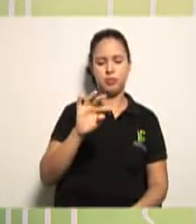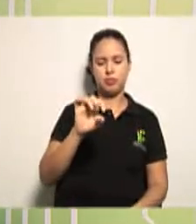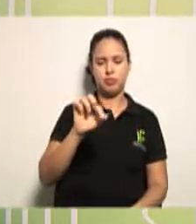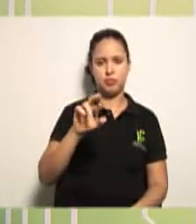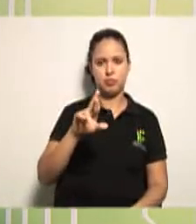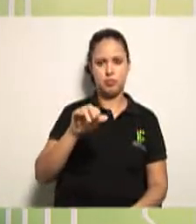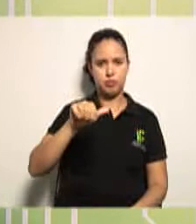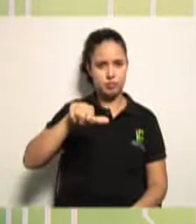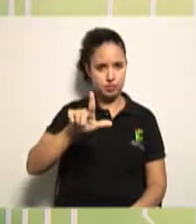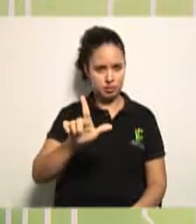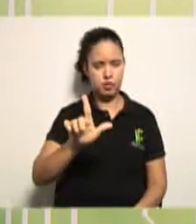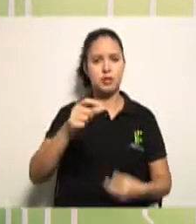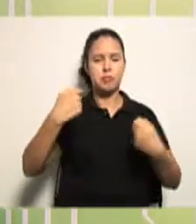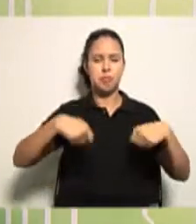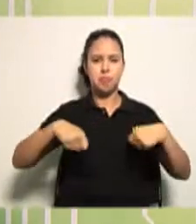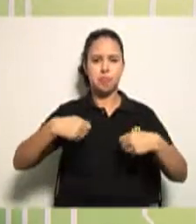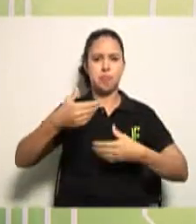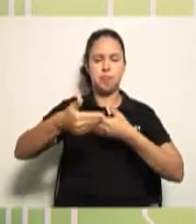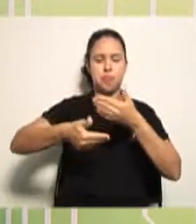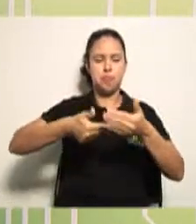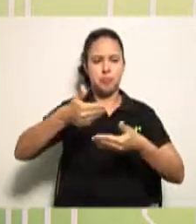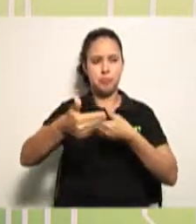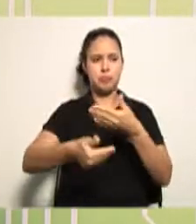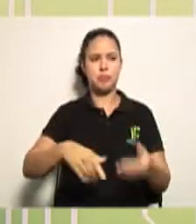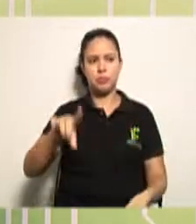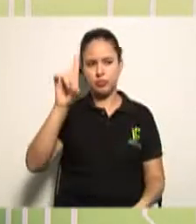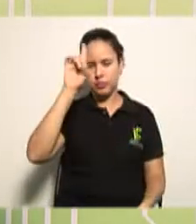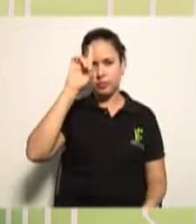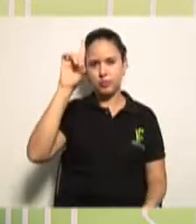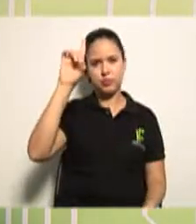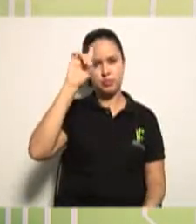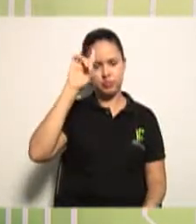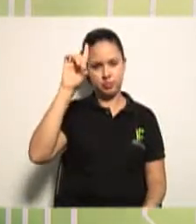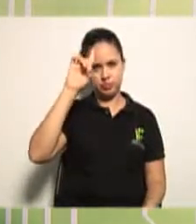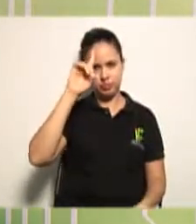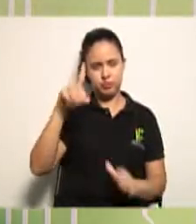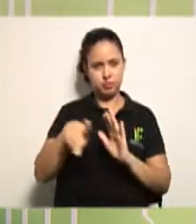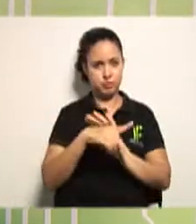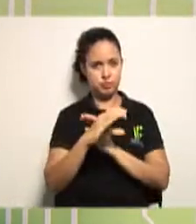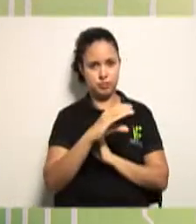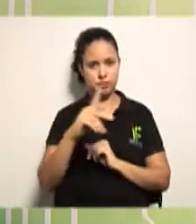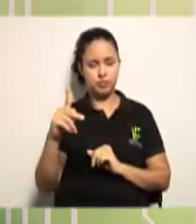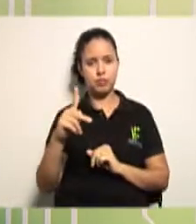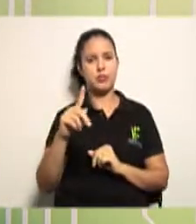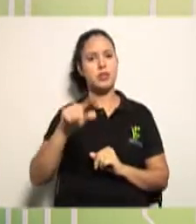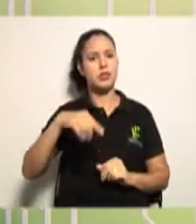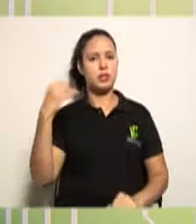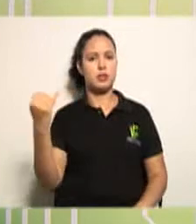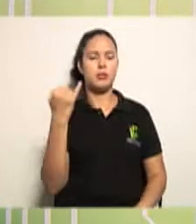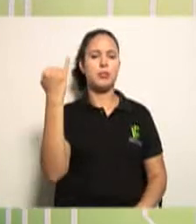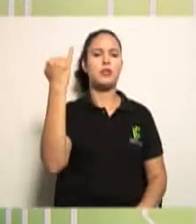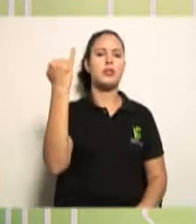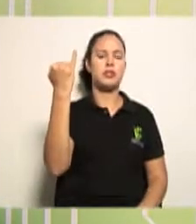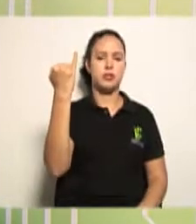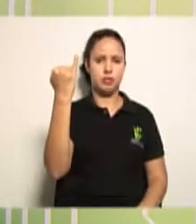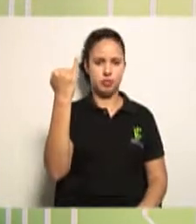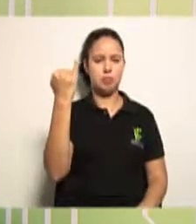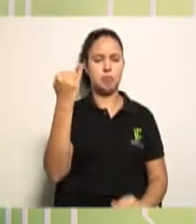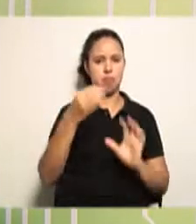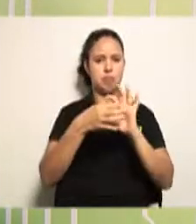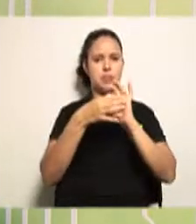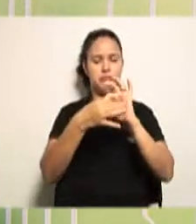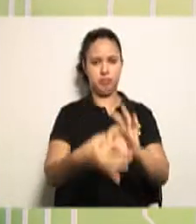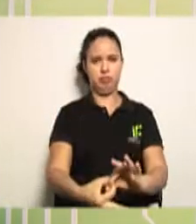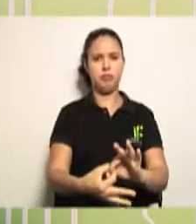vão desenvolver o dia a dia da minha cooperativa. Então é importante a gente ter como aliado